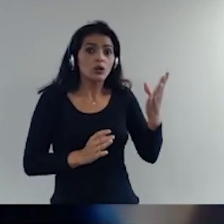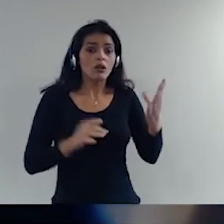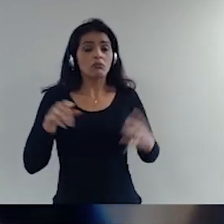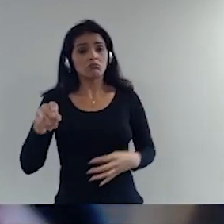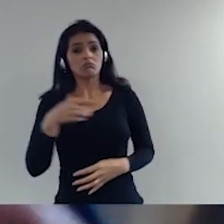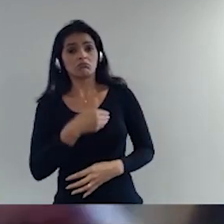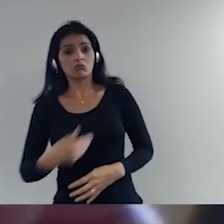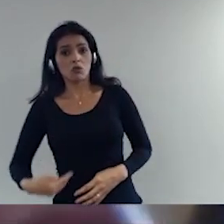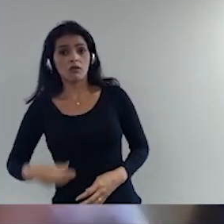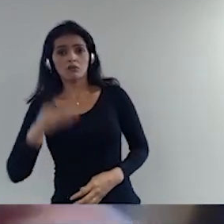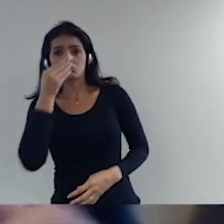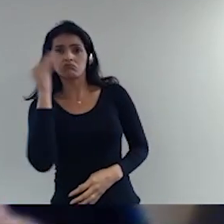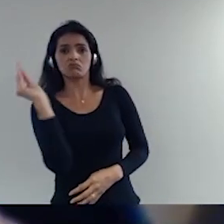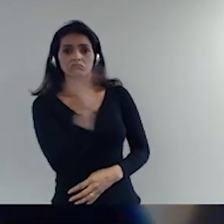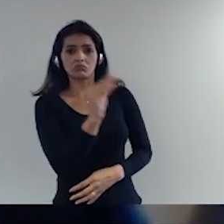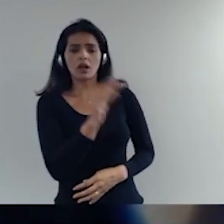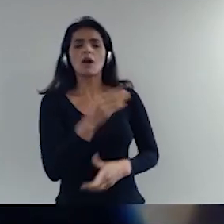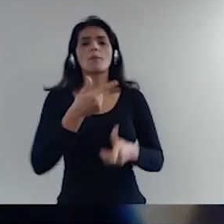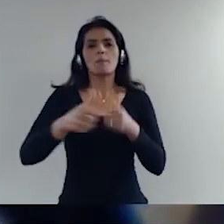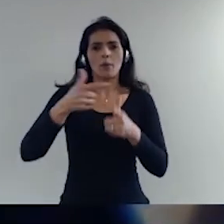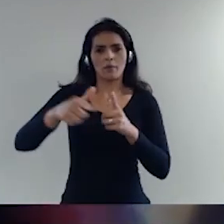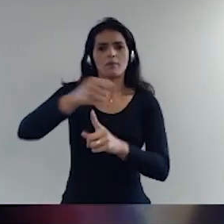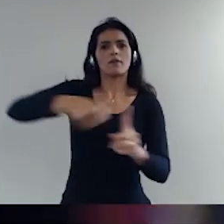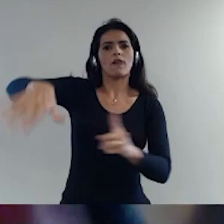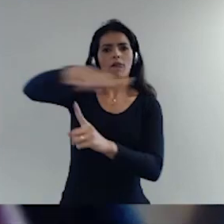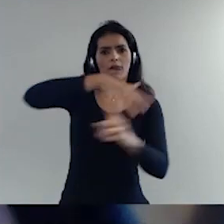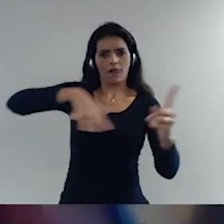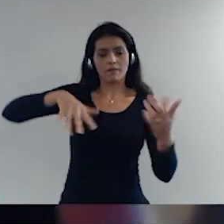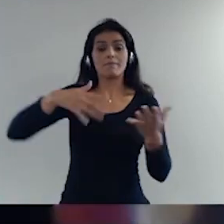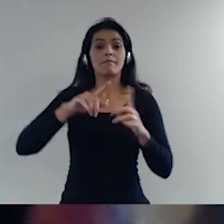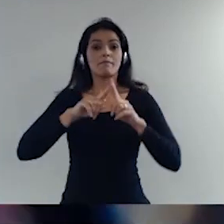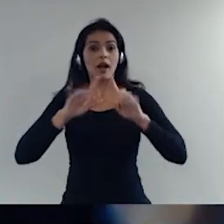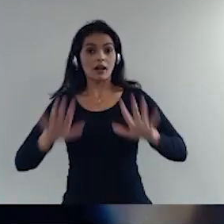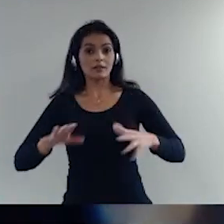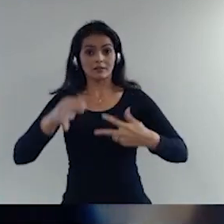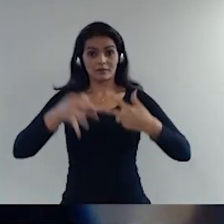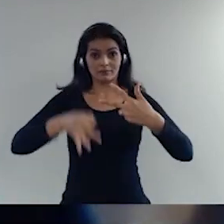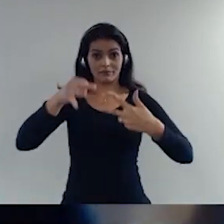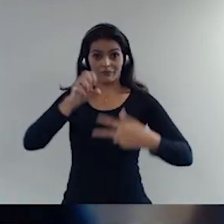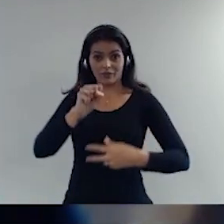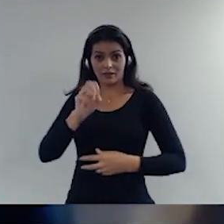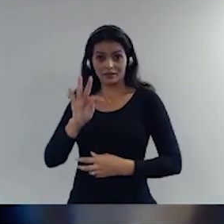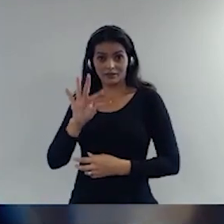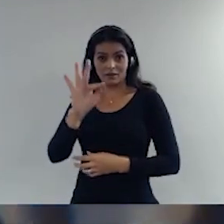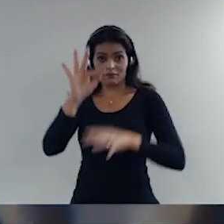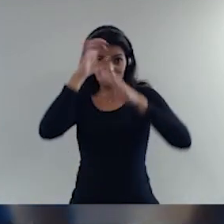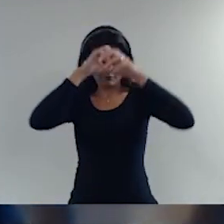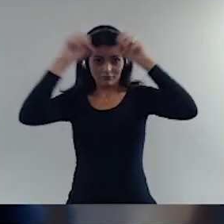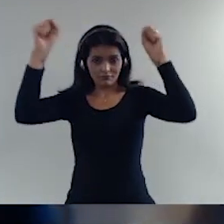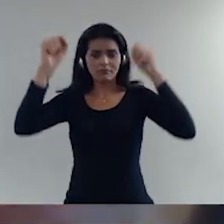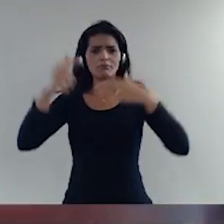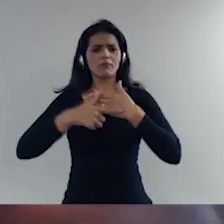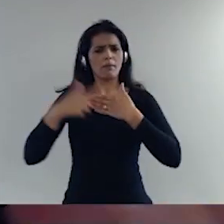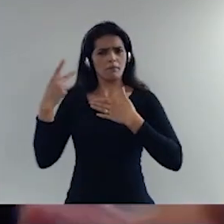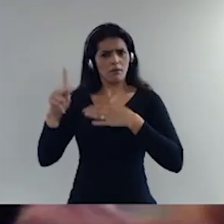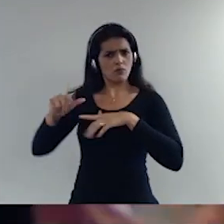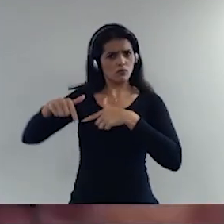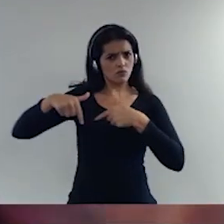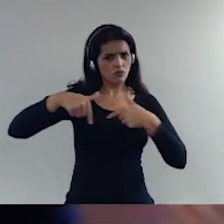de um modo geral. Mas o Supremo Tribunal Federal, exercendo o seu papel, veio e